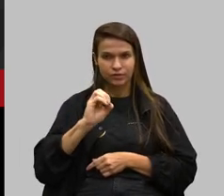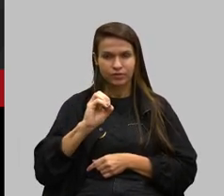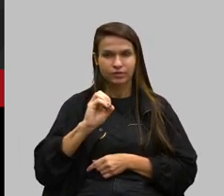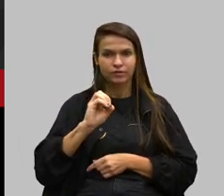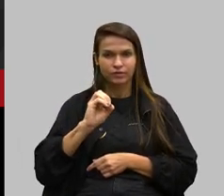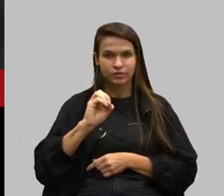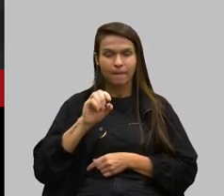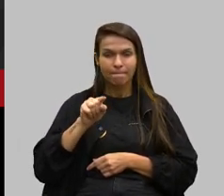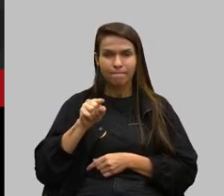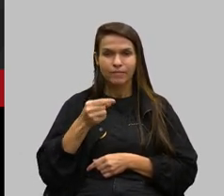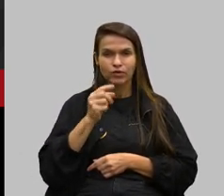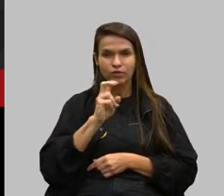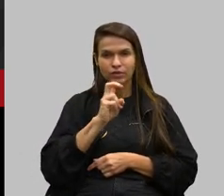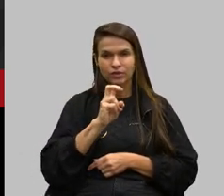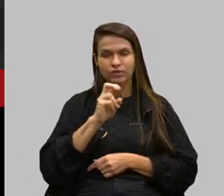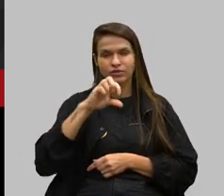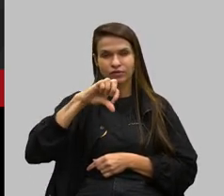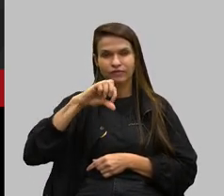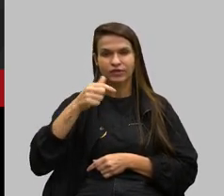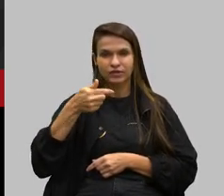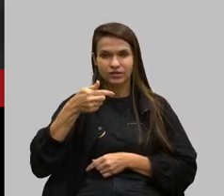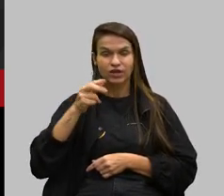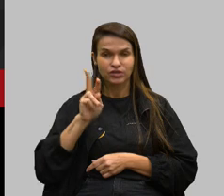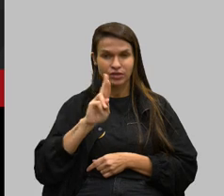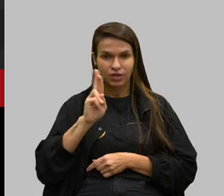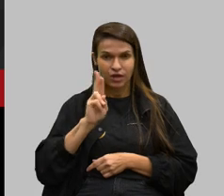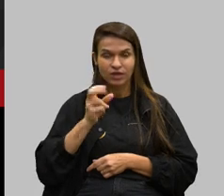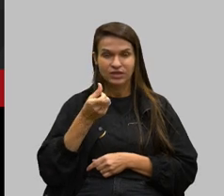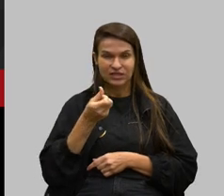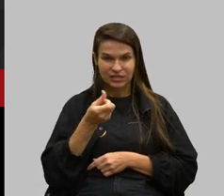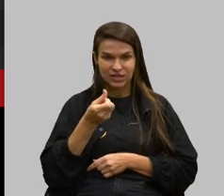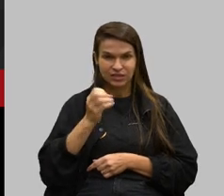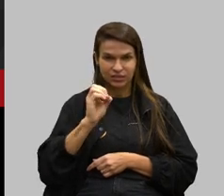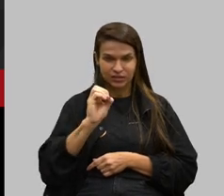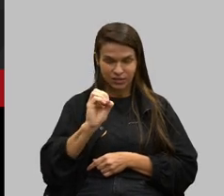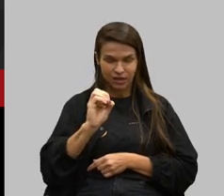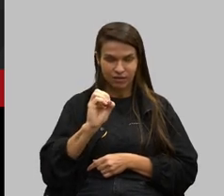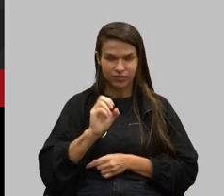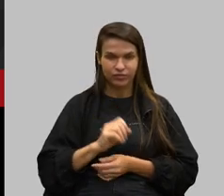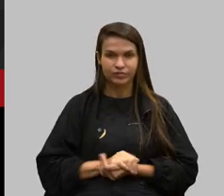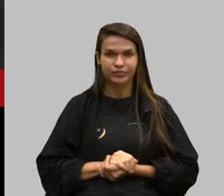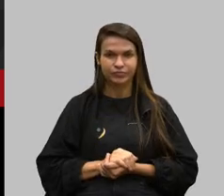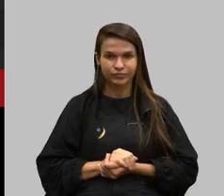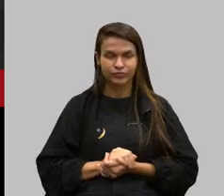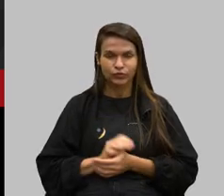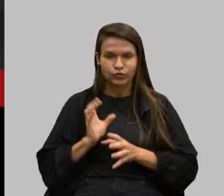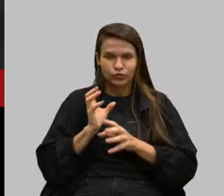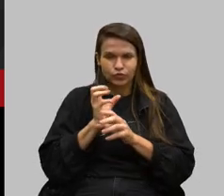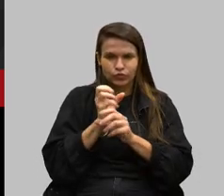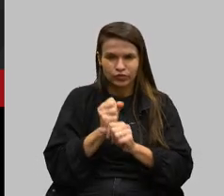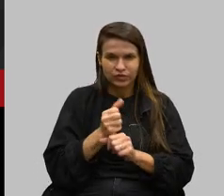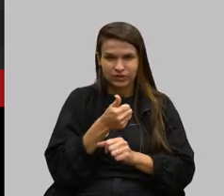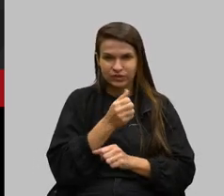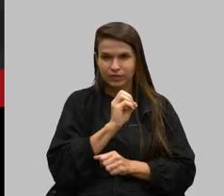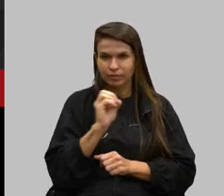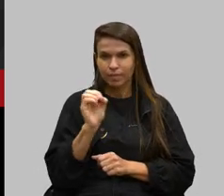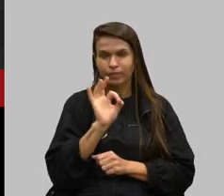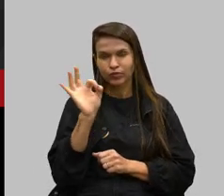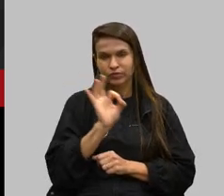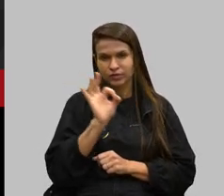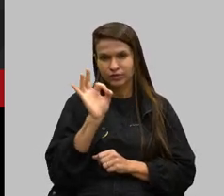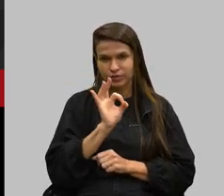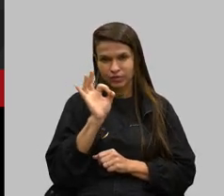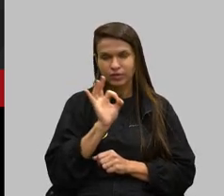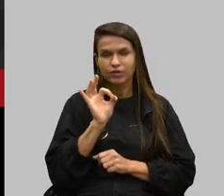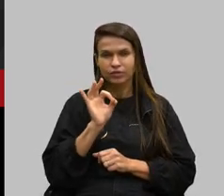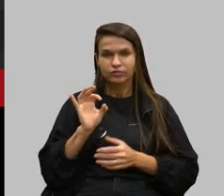930 597 centavos com totalizando 100% de execução das